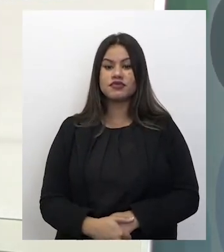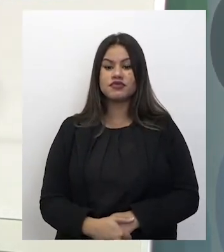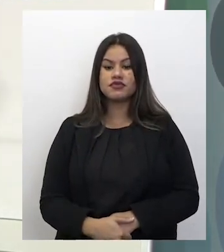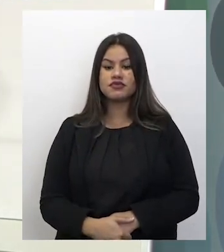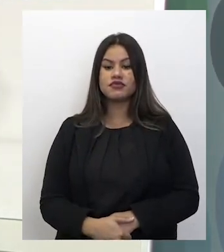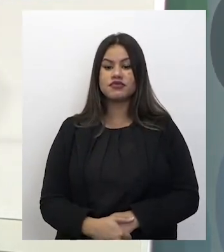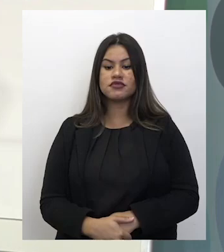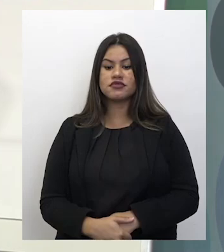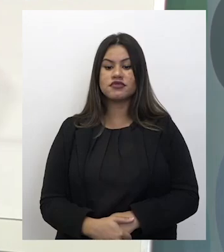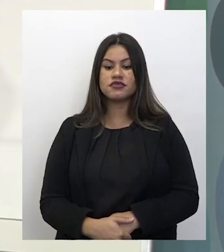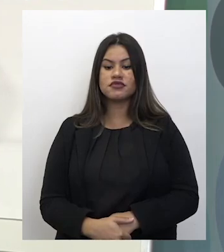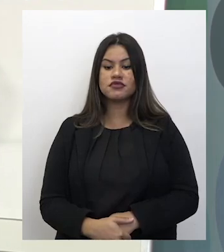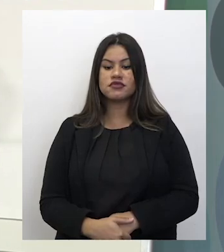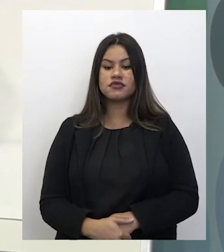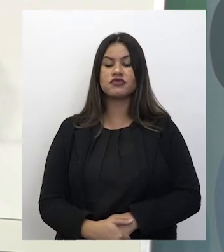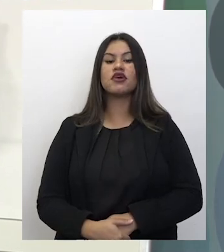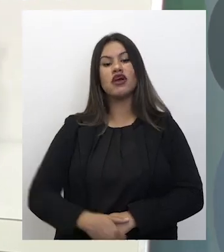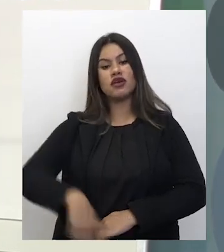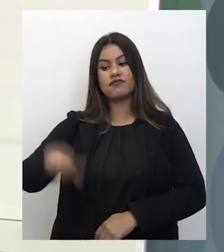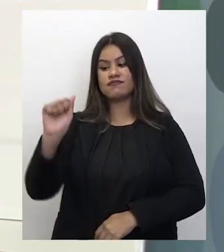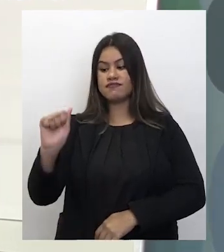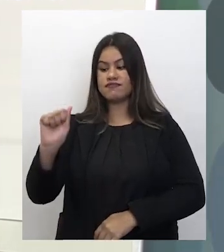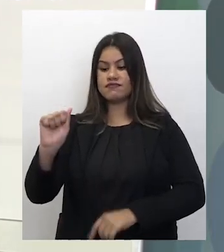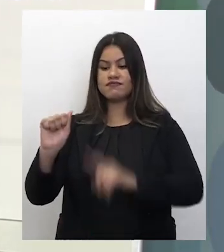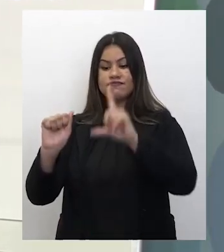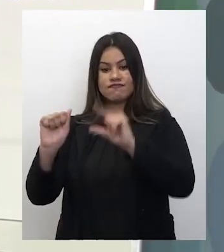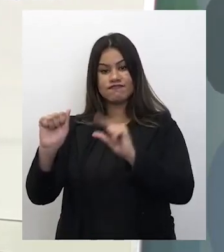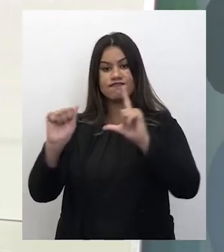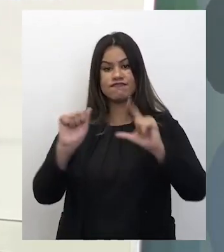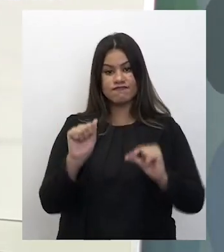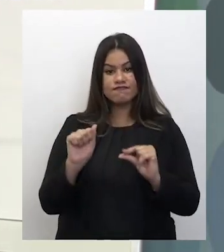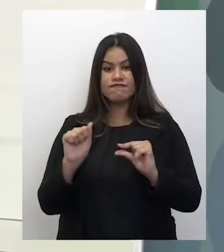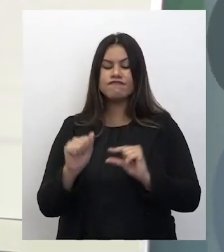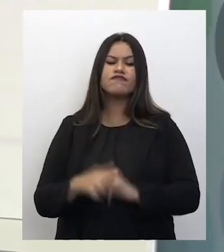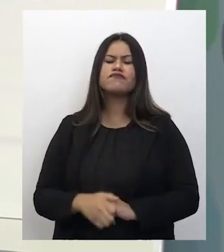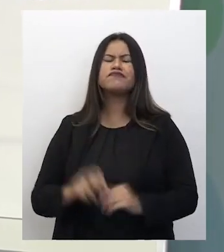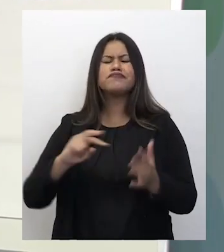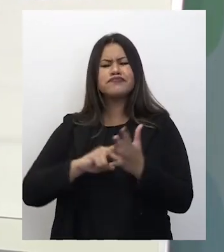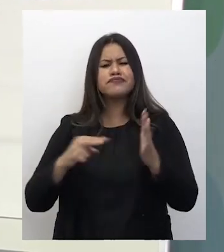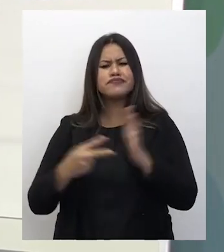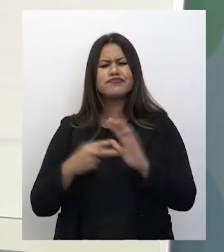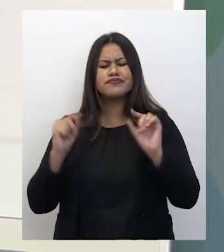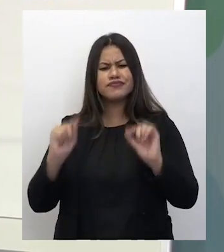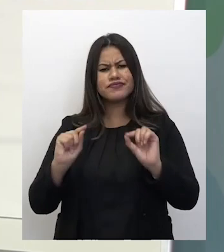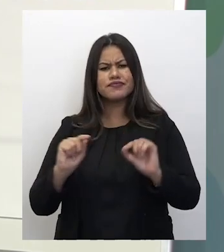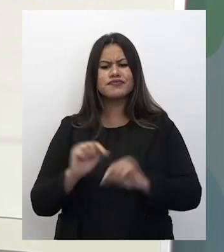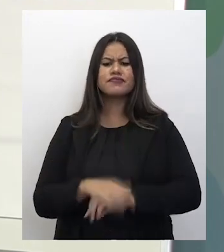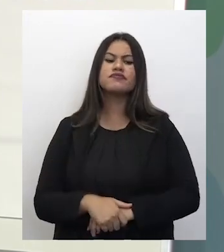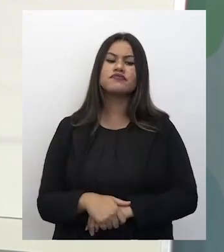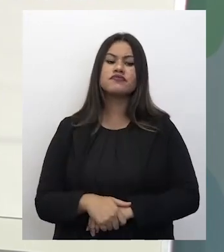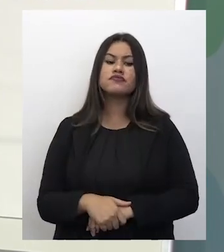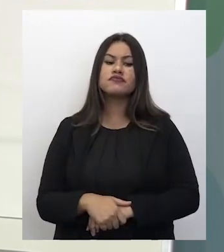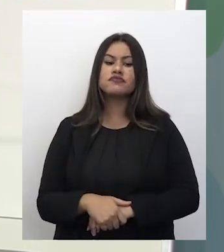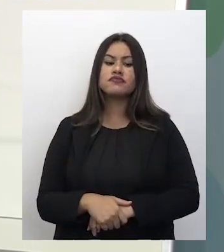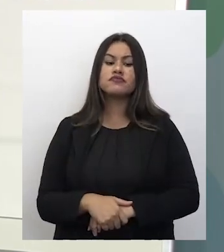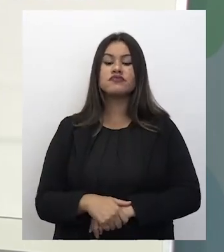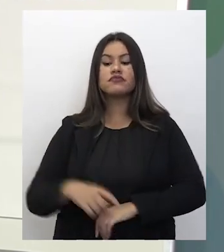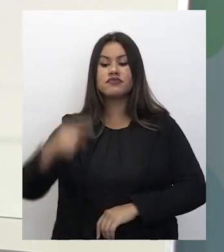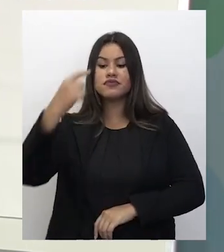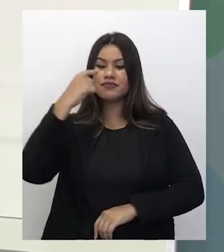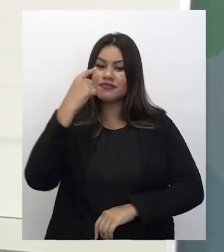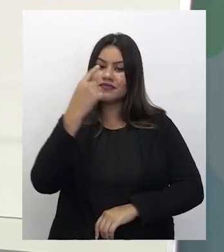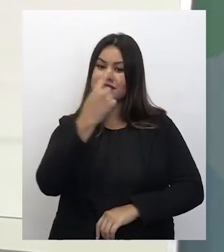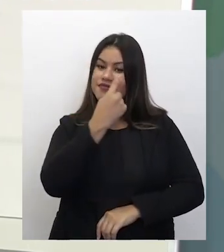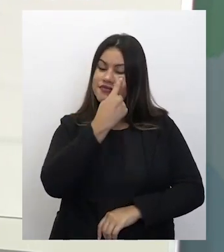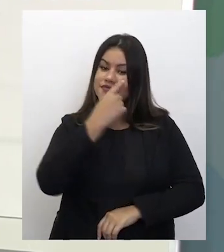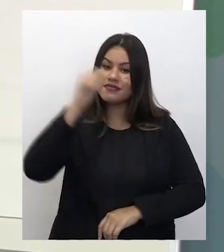Então quer dizer que ele é azinho. O que isso significa? Que esse cara vai ter olho